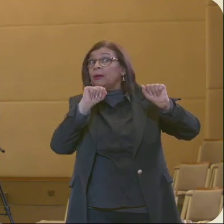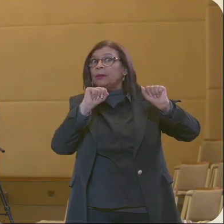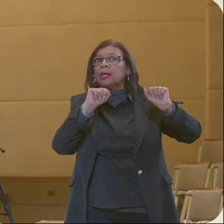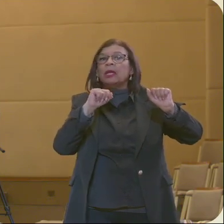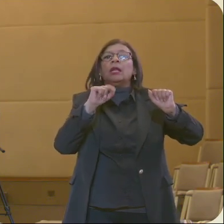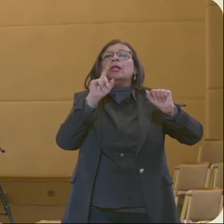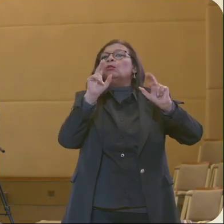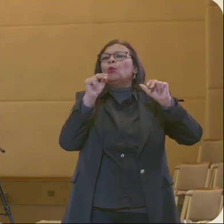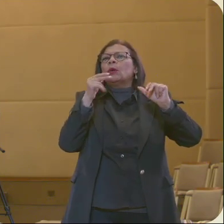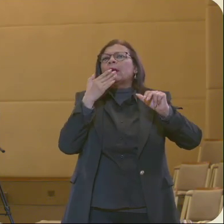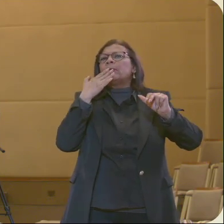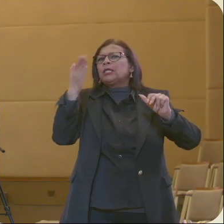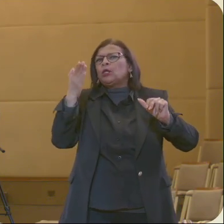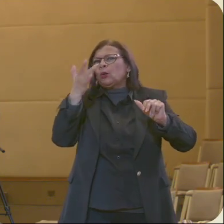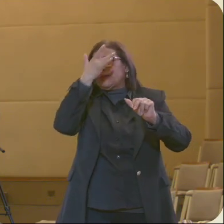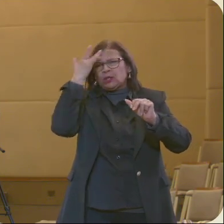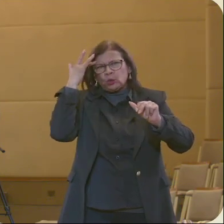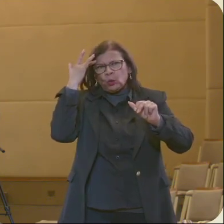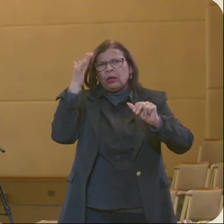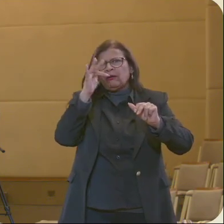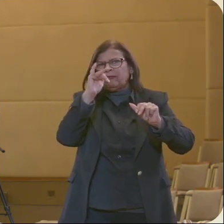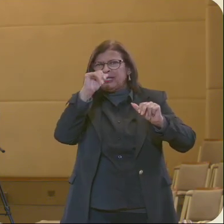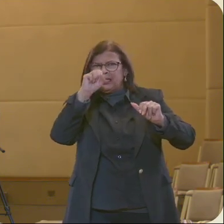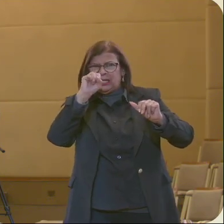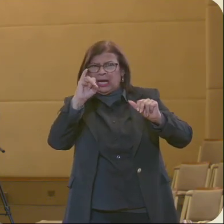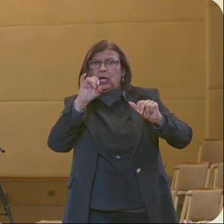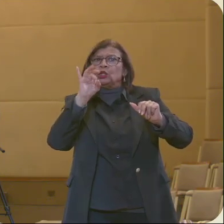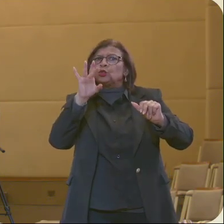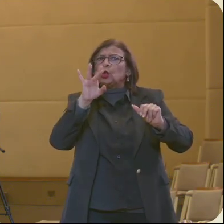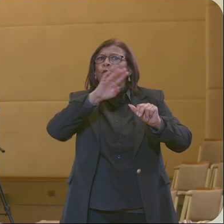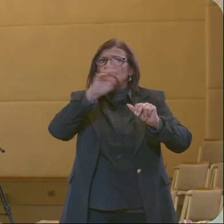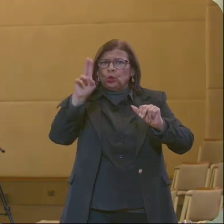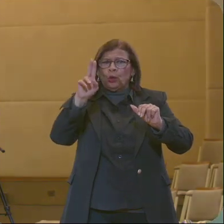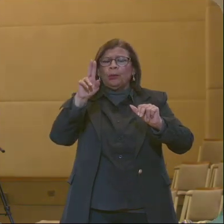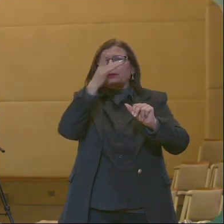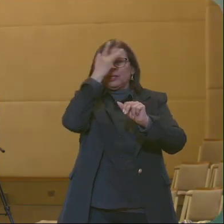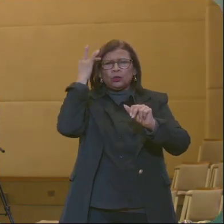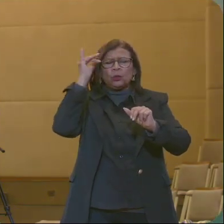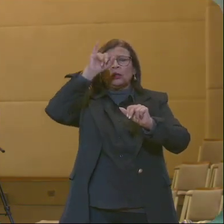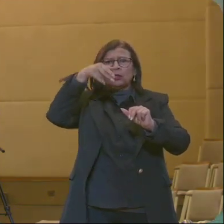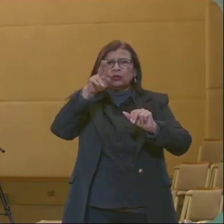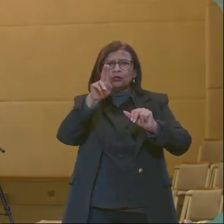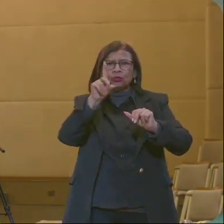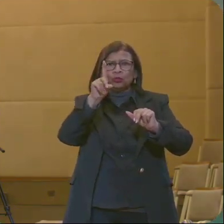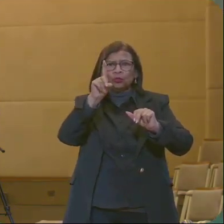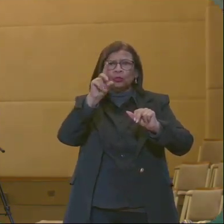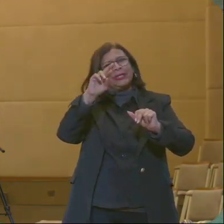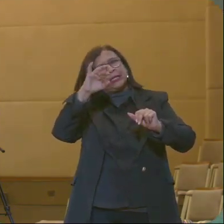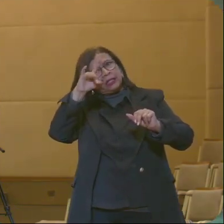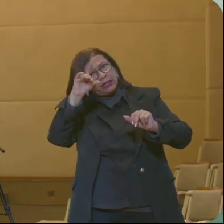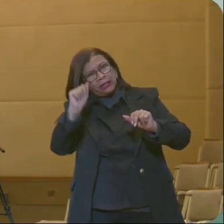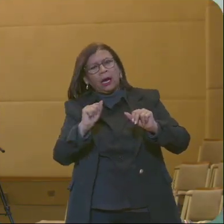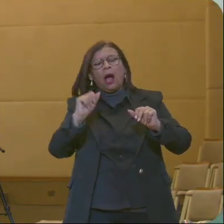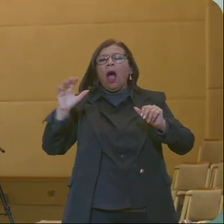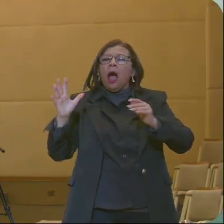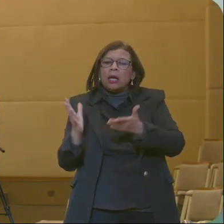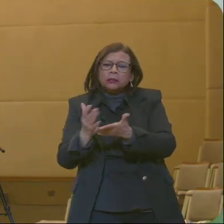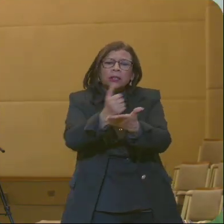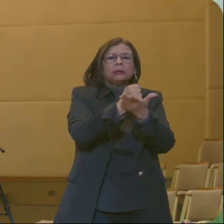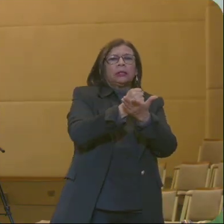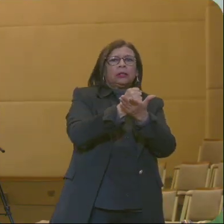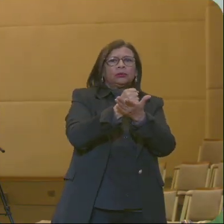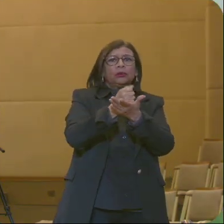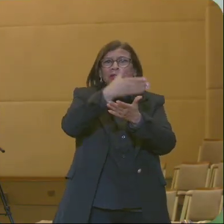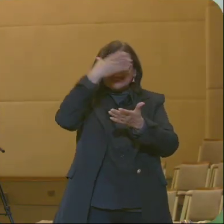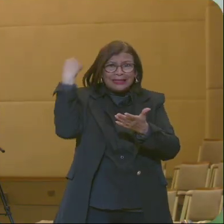fazemos o pedido em nome de pessoa física, apenas em nome de pessoa jurídica. Para juntos continuarmos resgatando vidas, não esqueça